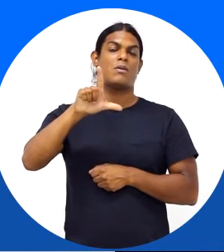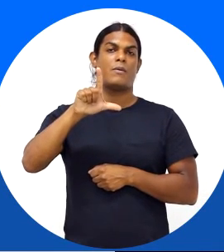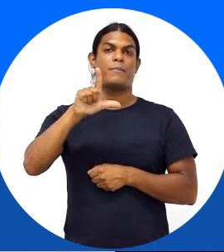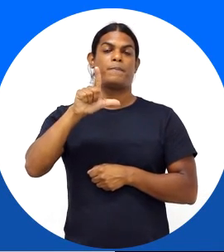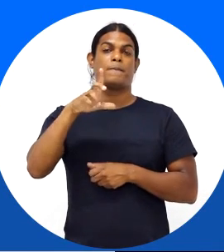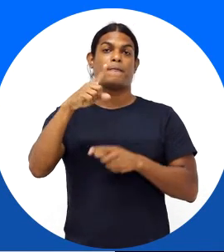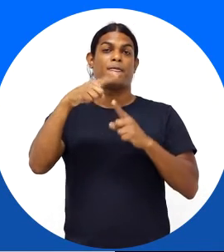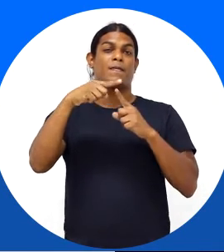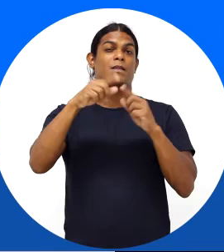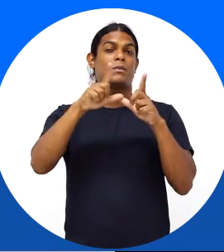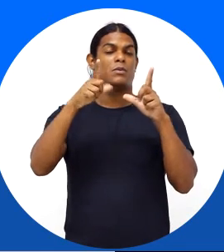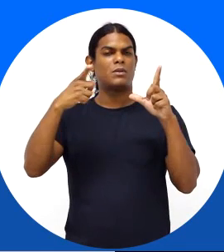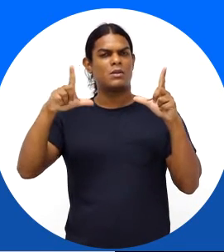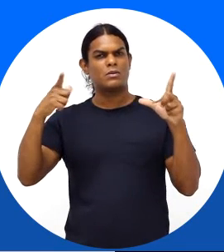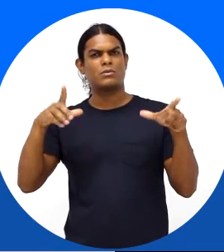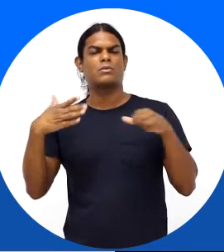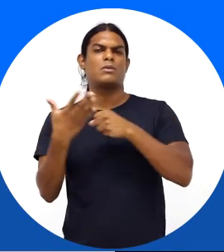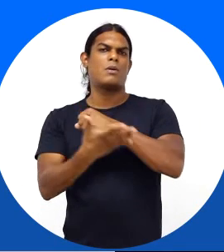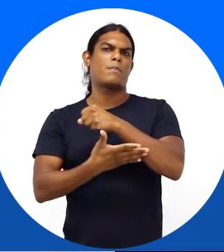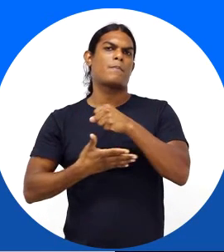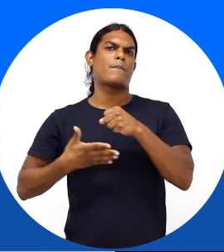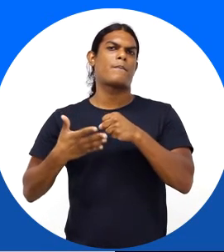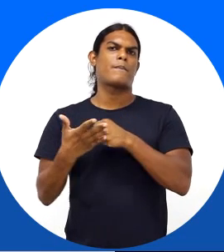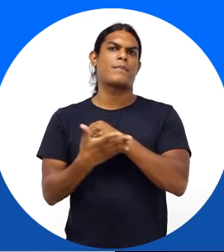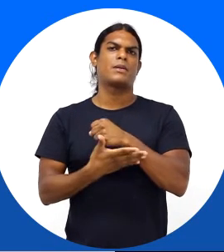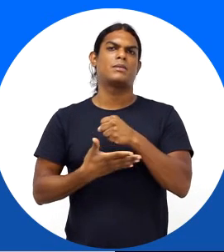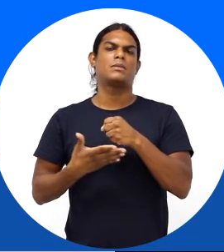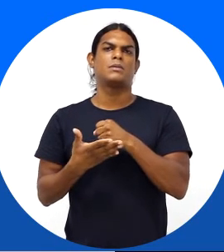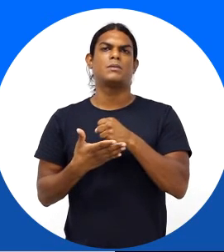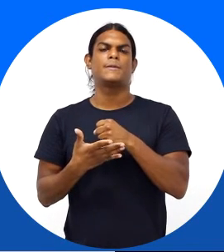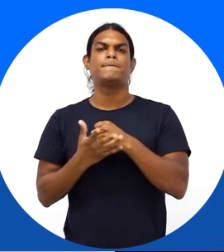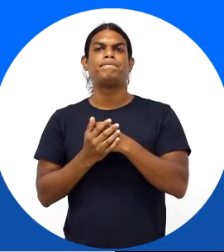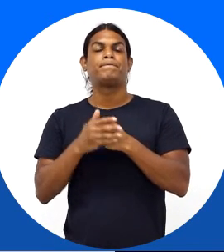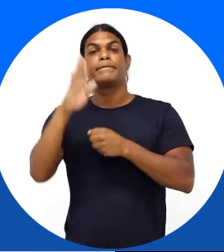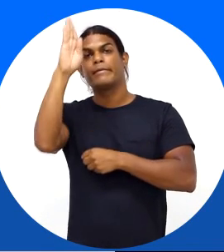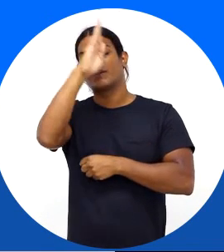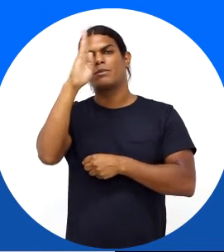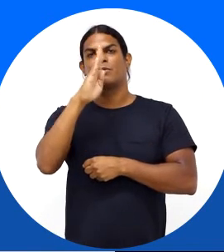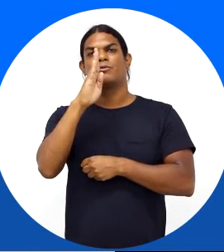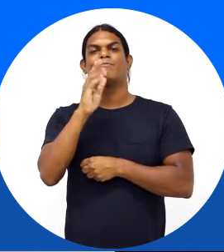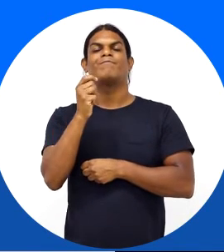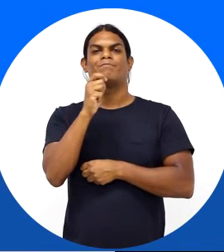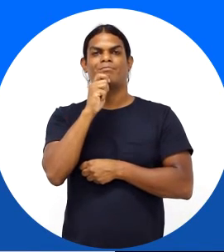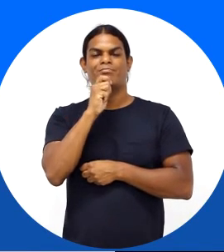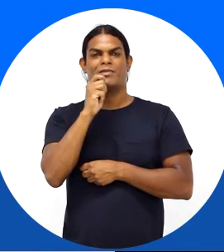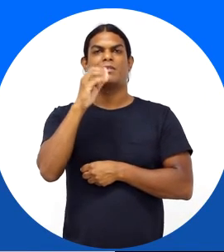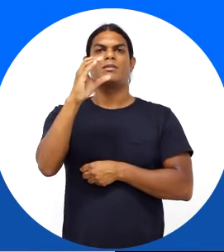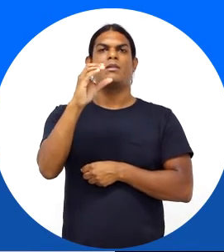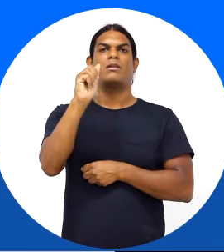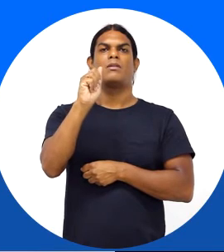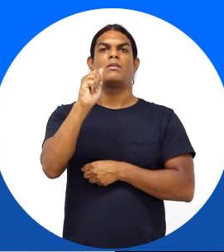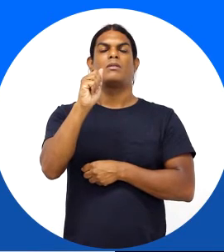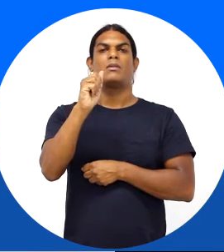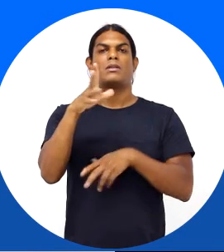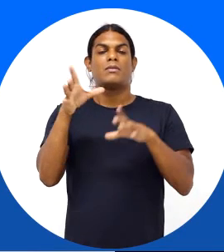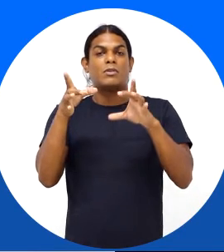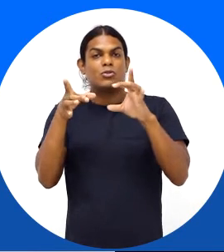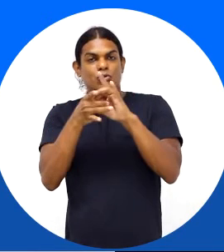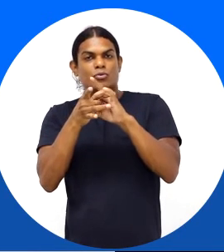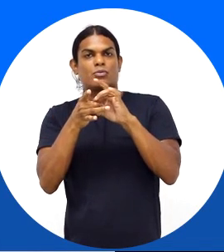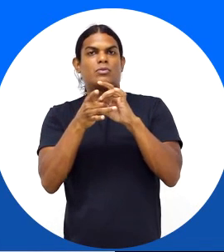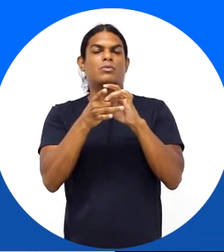a literatura ela estava num momento em que o Brasil ainda era colônia de Portugal. Aí